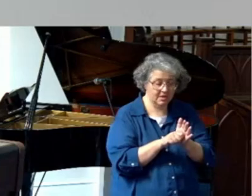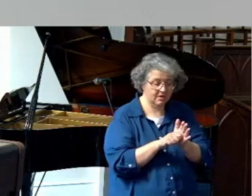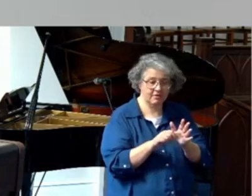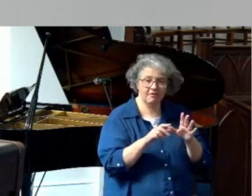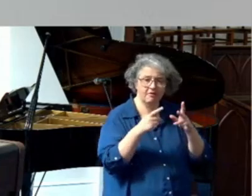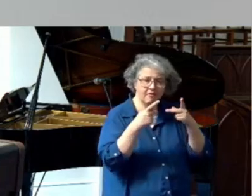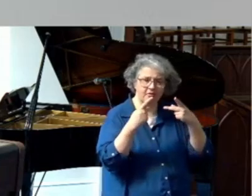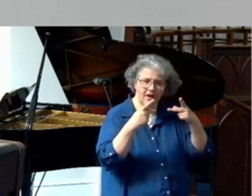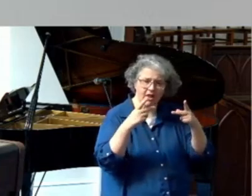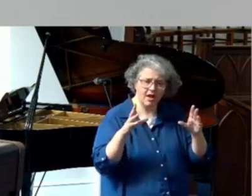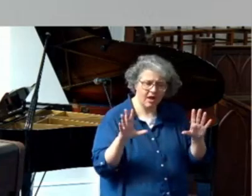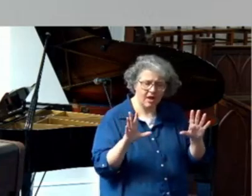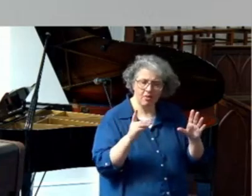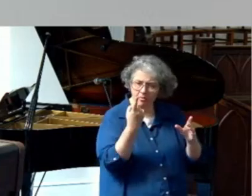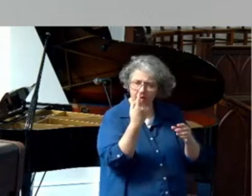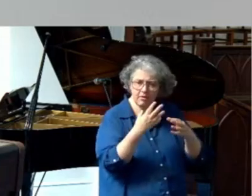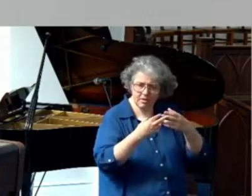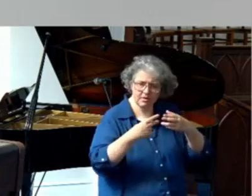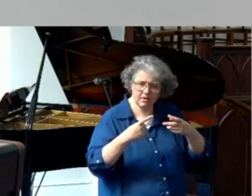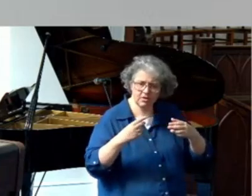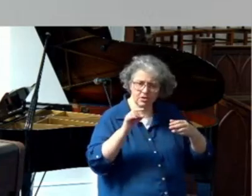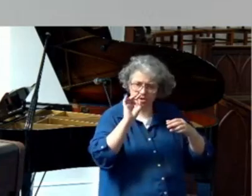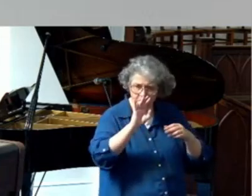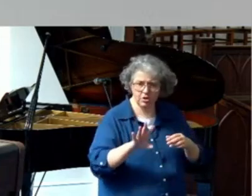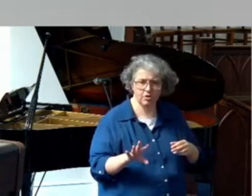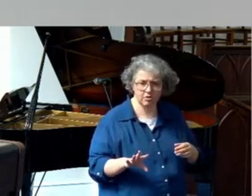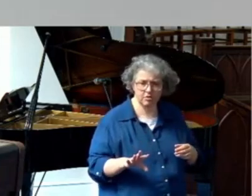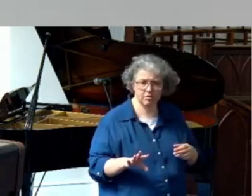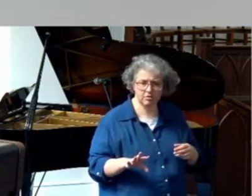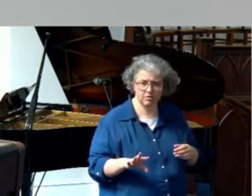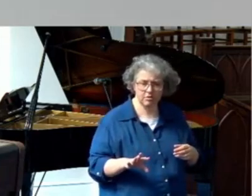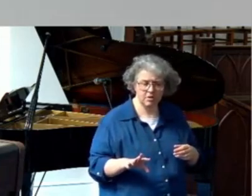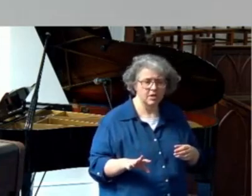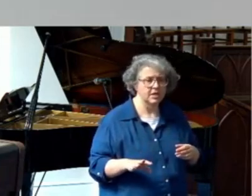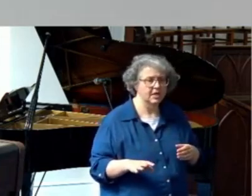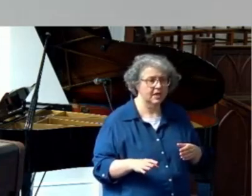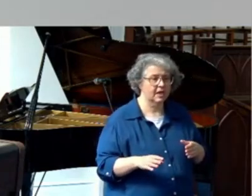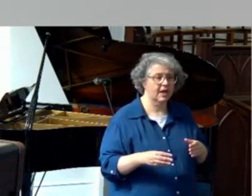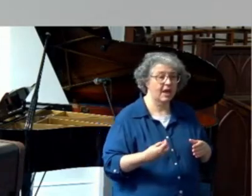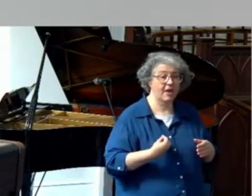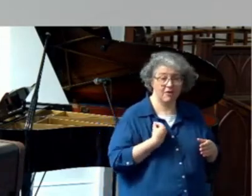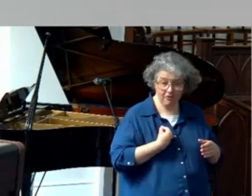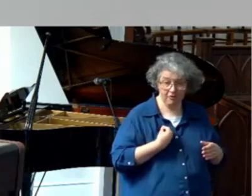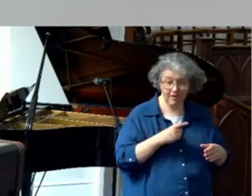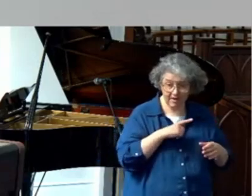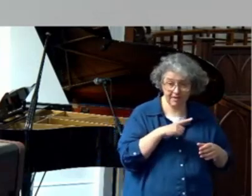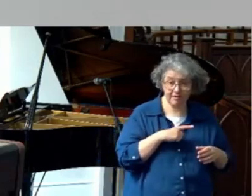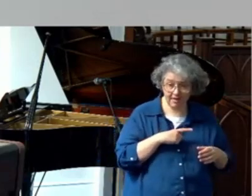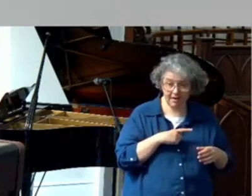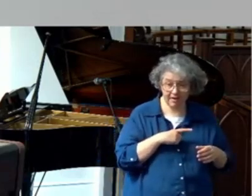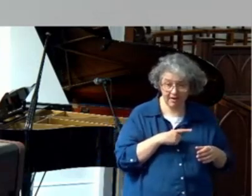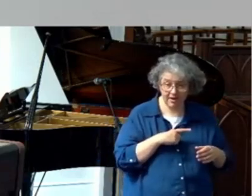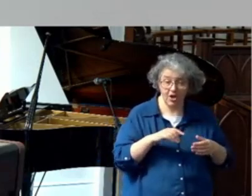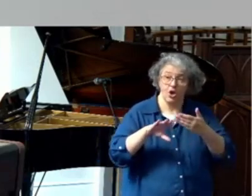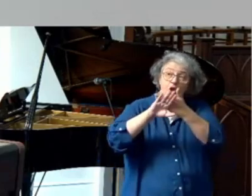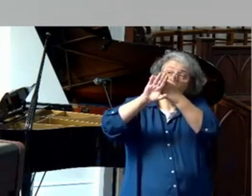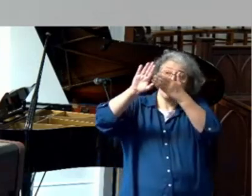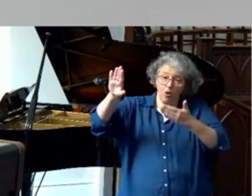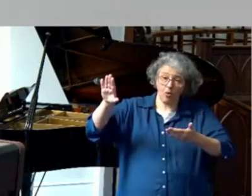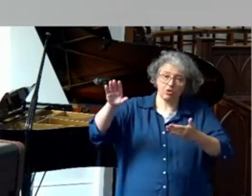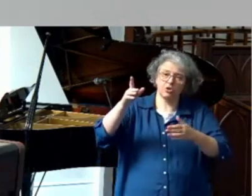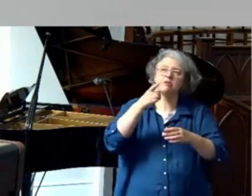final. Quem atravessa a vida sem buscar a direção de Deus, vai se dar